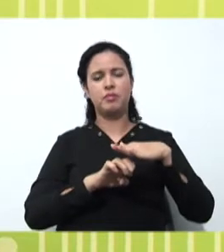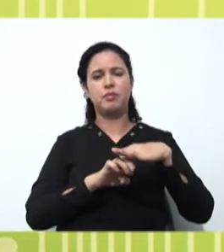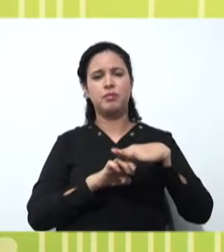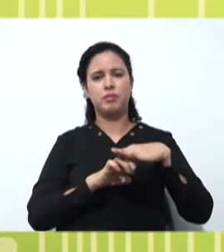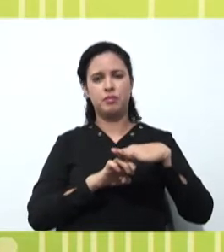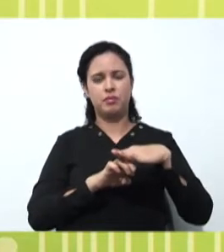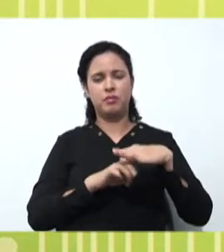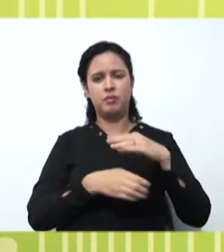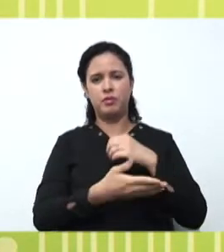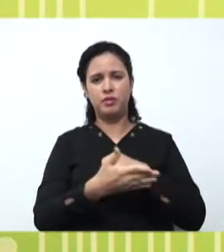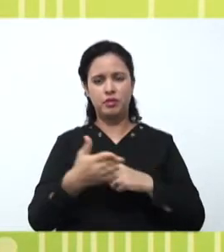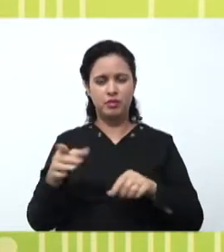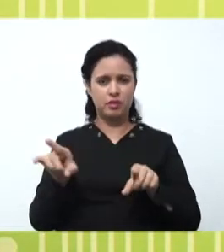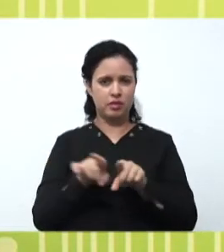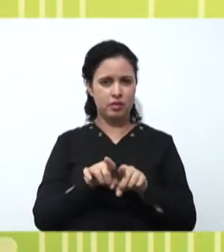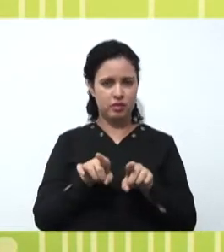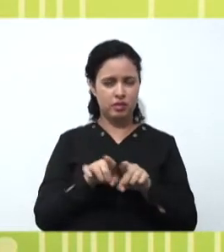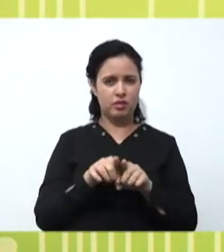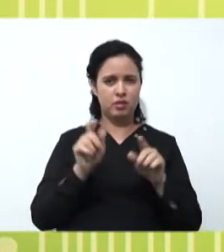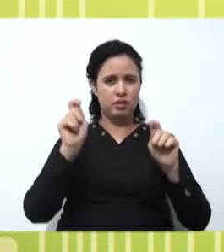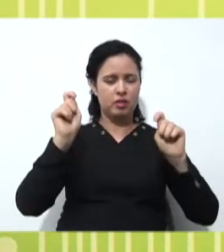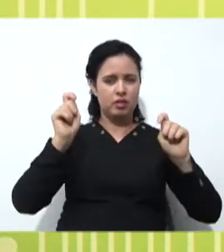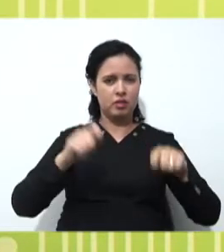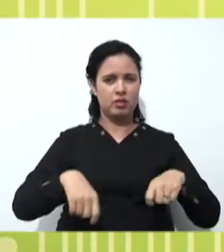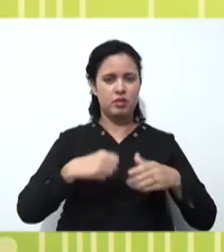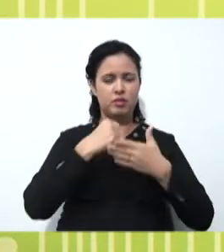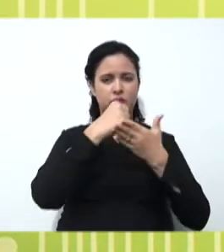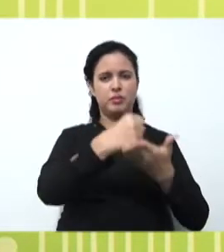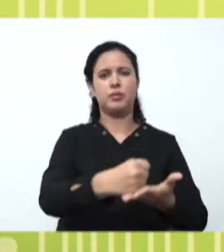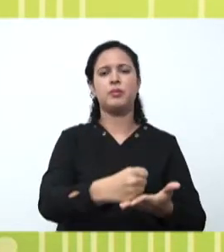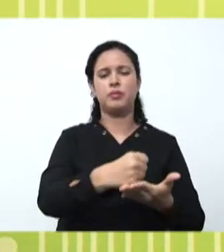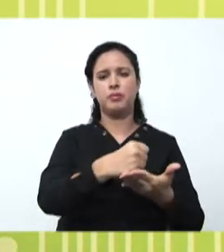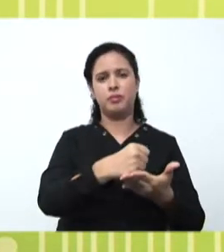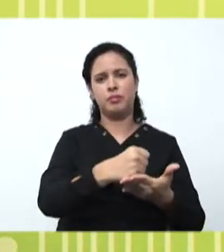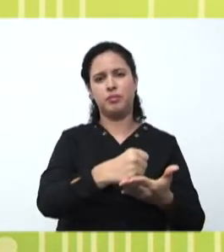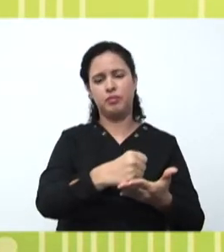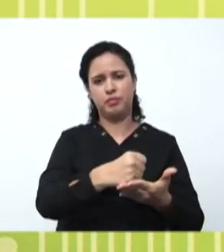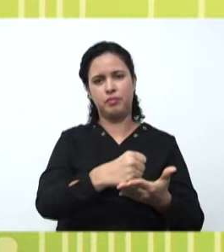cooperativa de vocês também podem oferecer serviços ou produtos